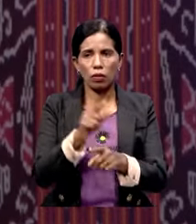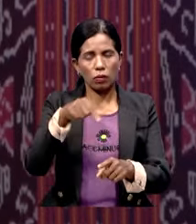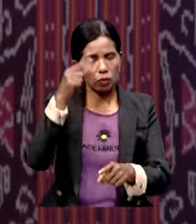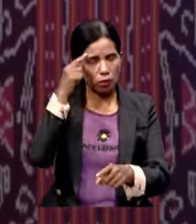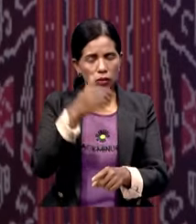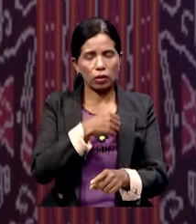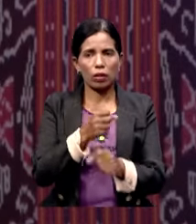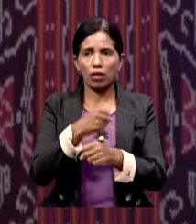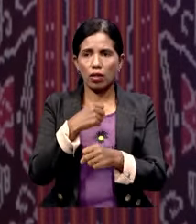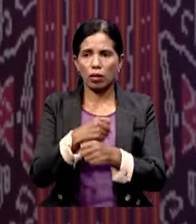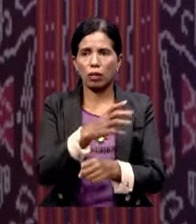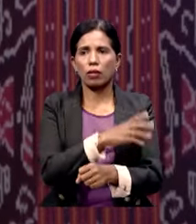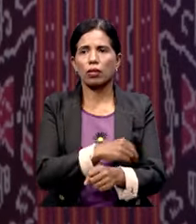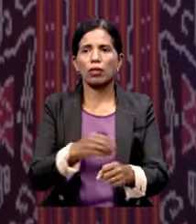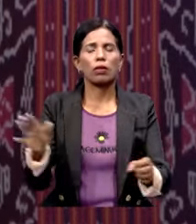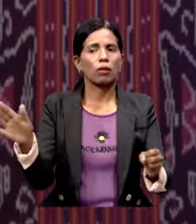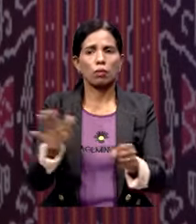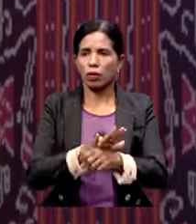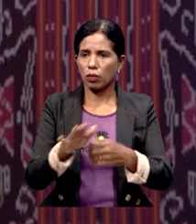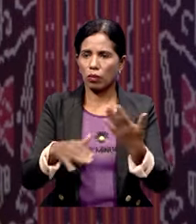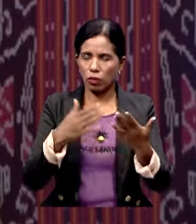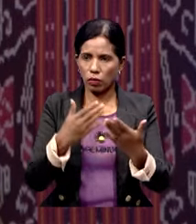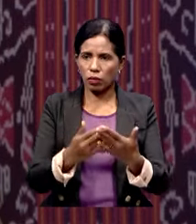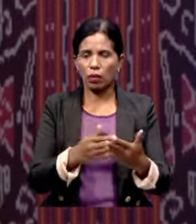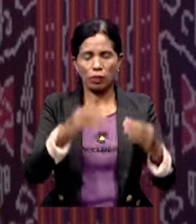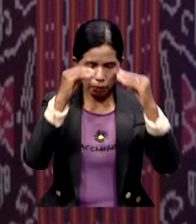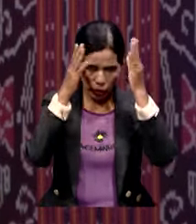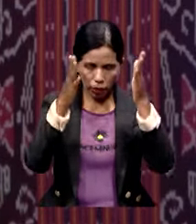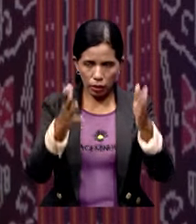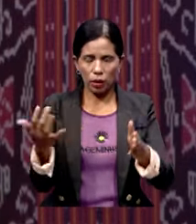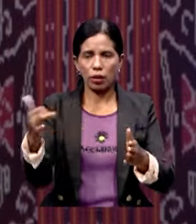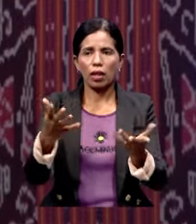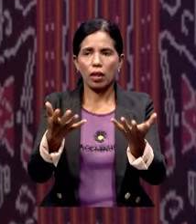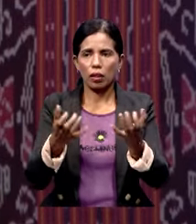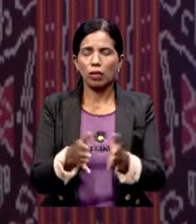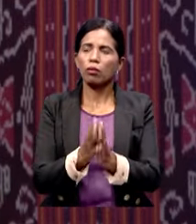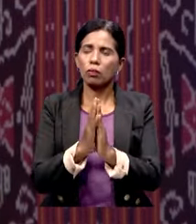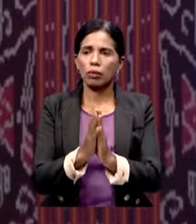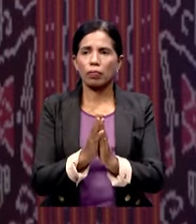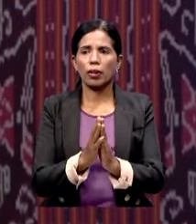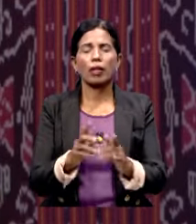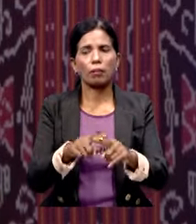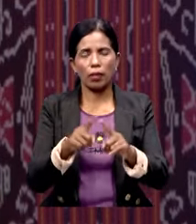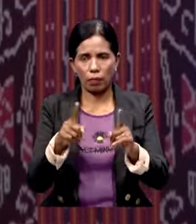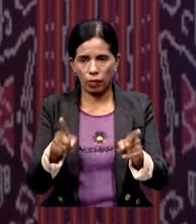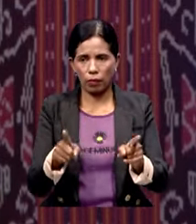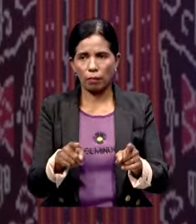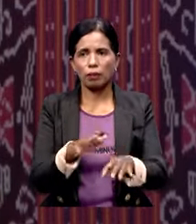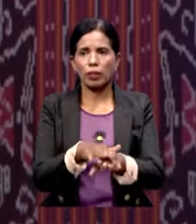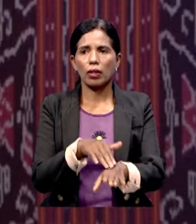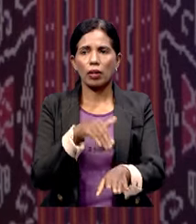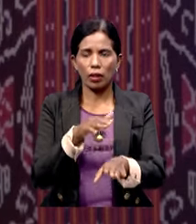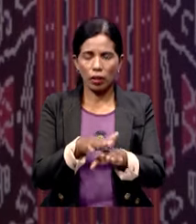buat barak, ne be mak at o completa hotu, buat ne be mak professor sira hakarak. Exigência ne be mak professor sira hakarak. Mai be, ne ne